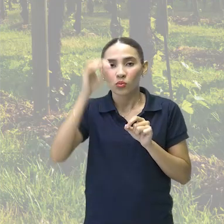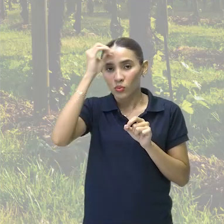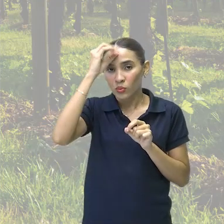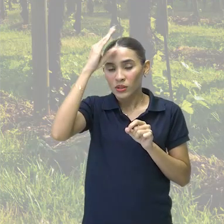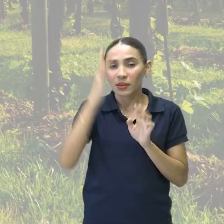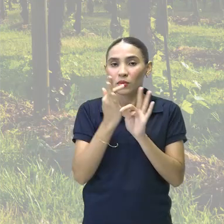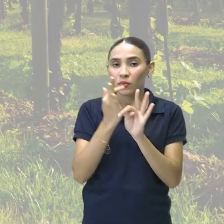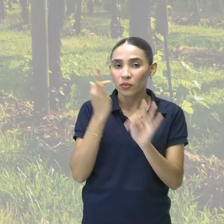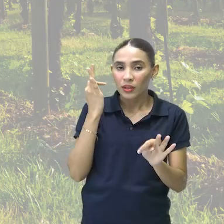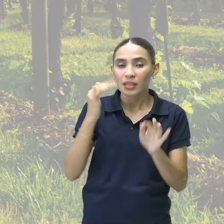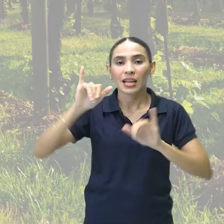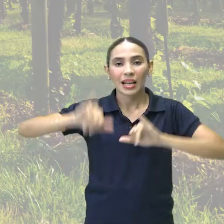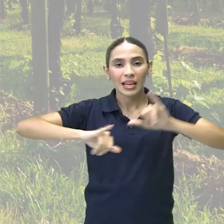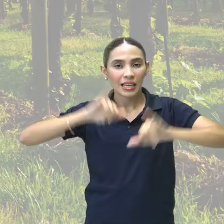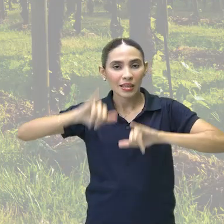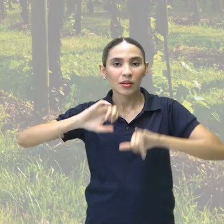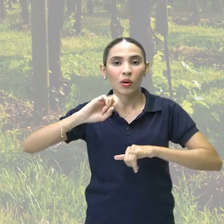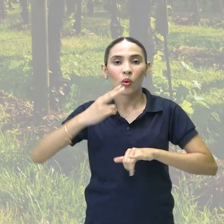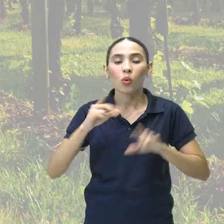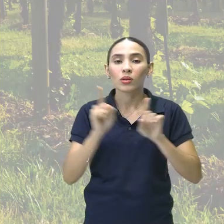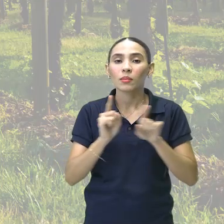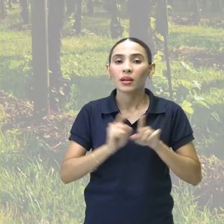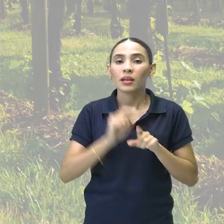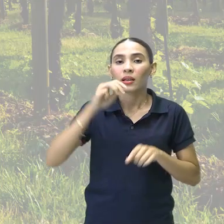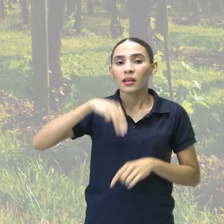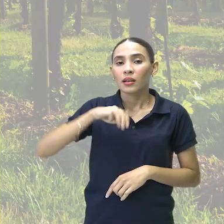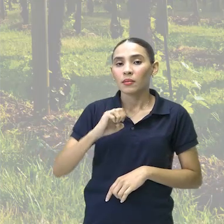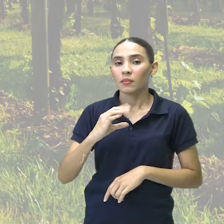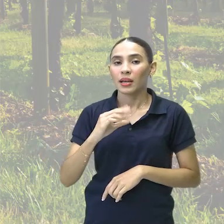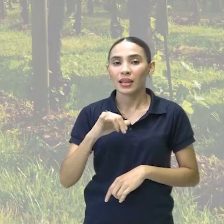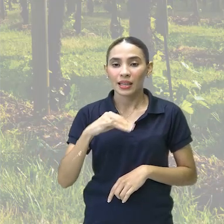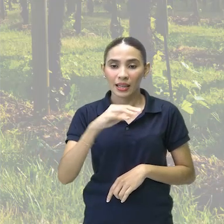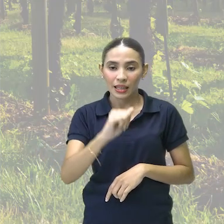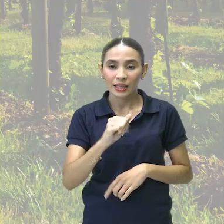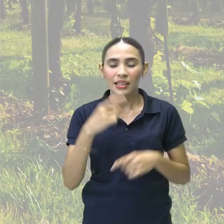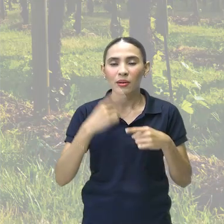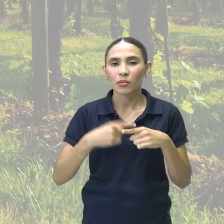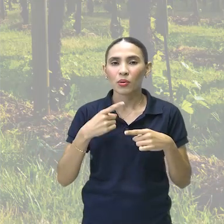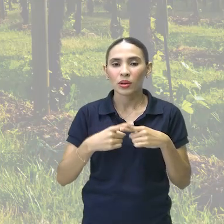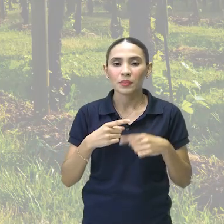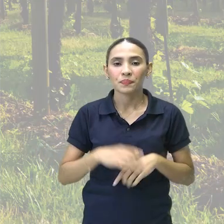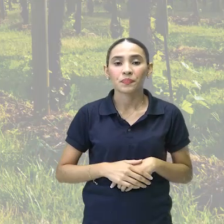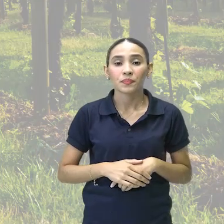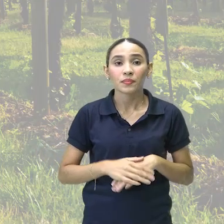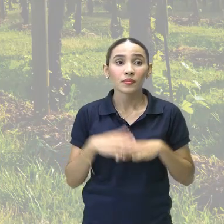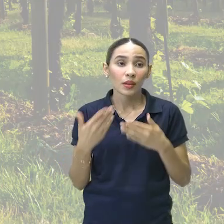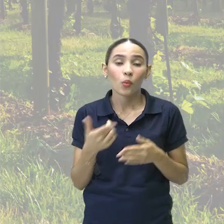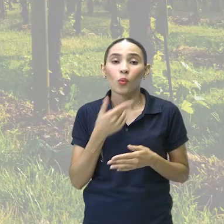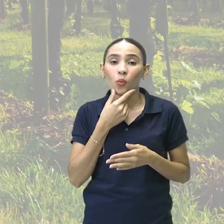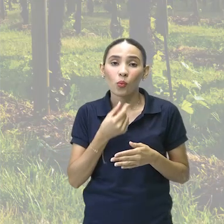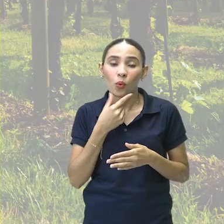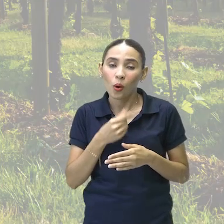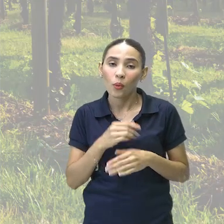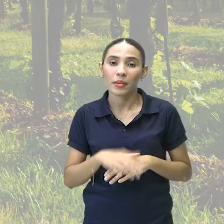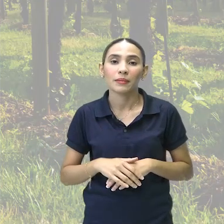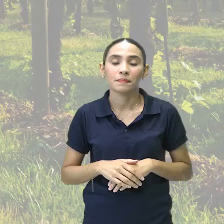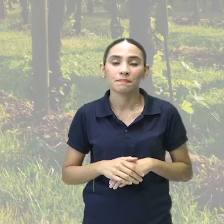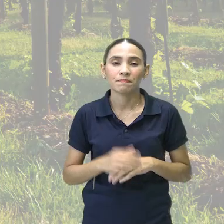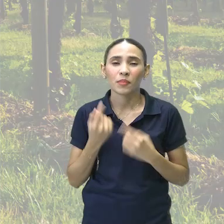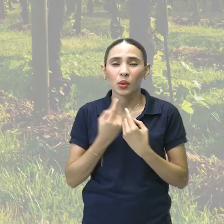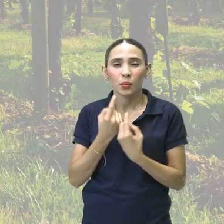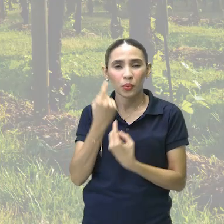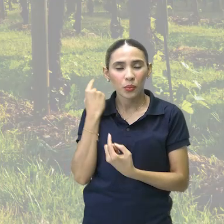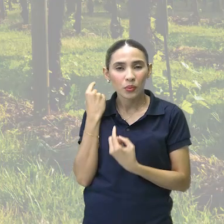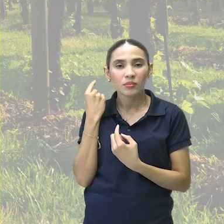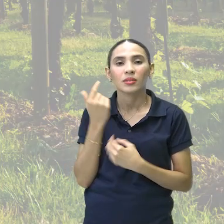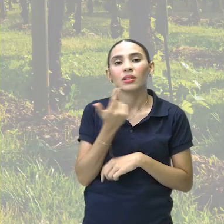da física, da química ou da mecânica. Por que eu falo conhecimento empírico? Embora o homem aí, da